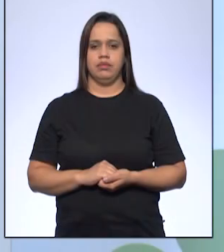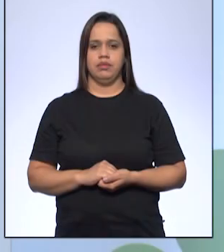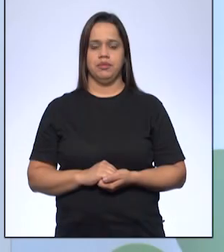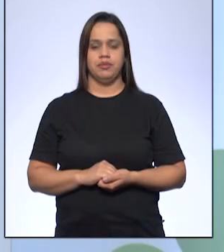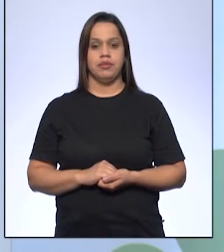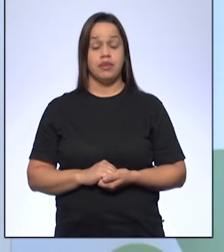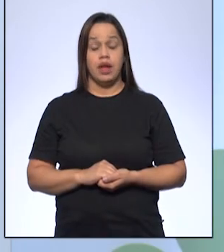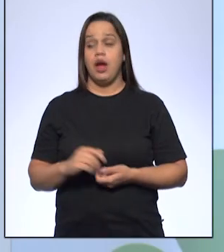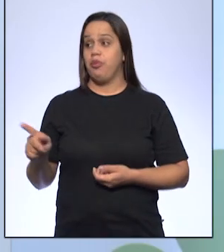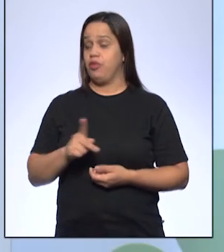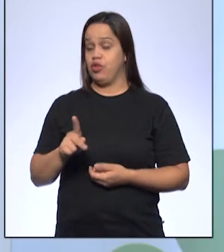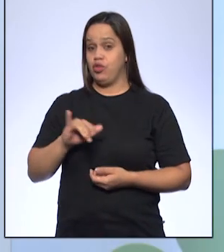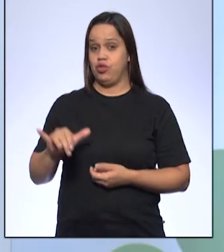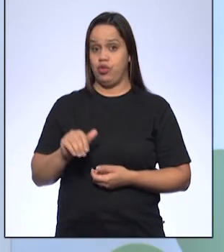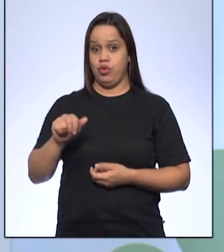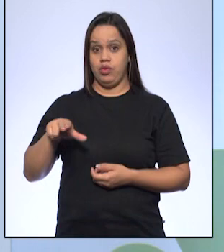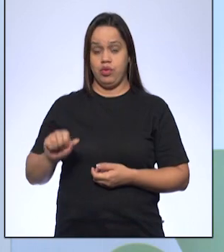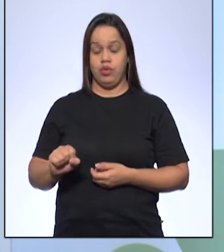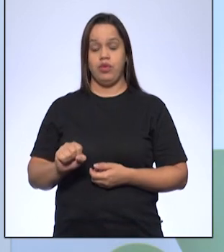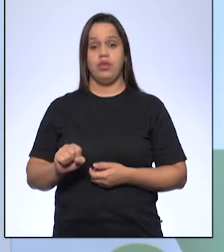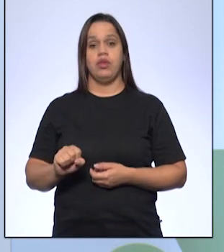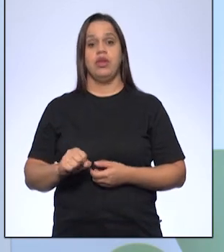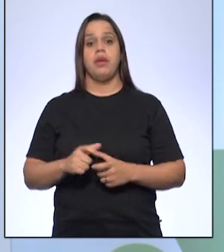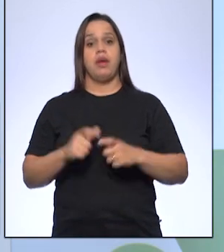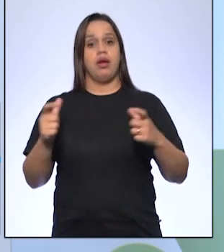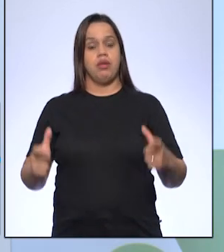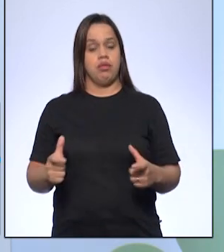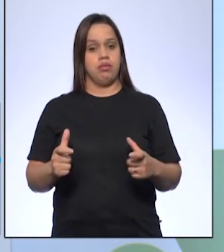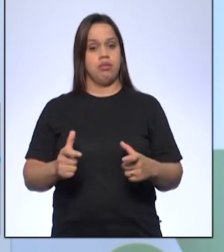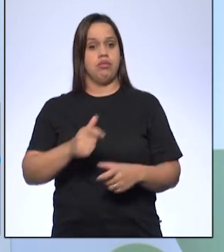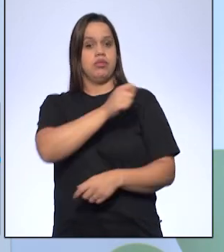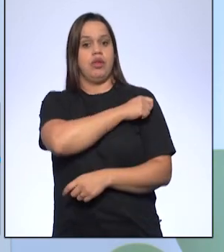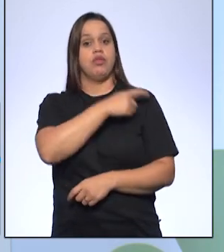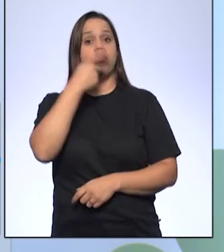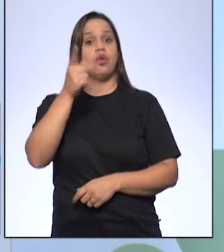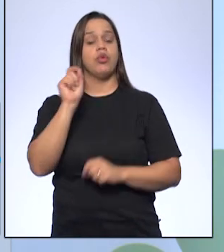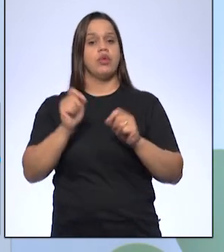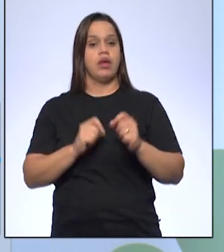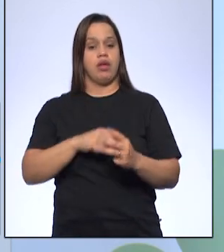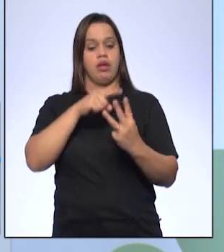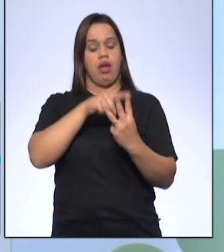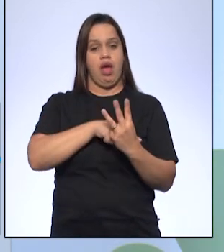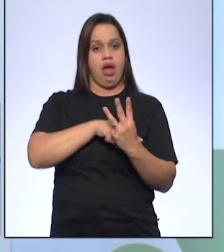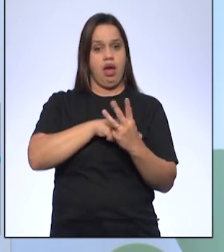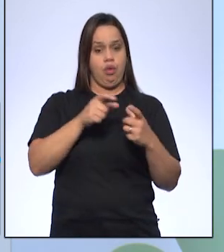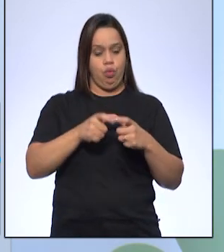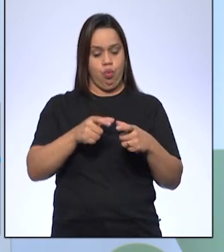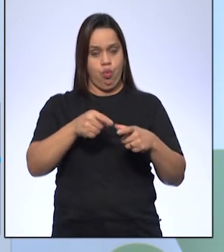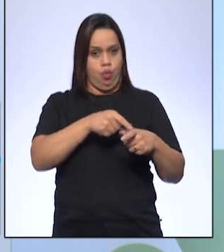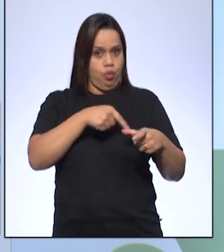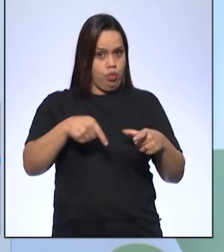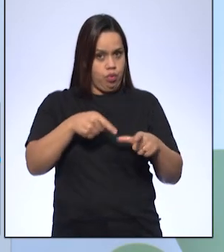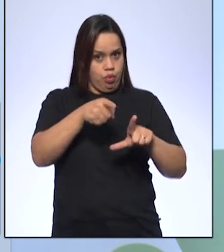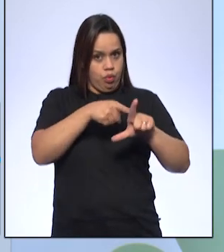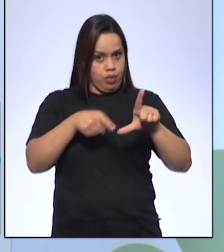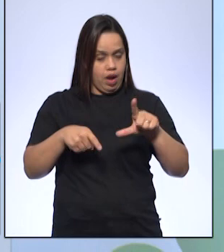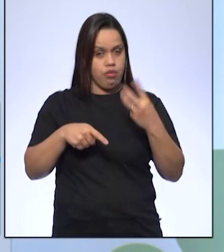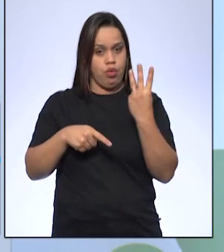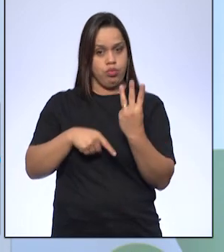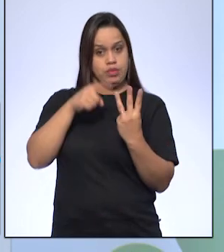Janas, a maior parte dos alunos só indicou que é o gráfico 3. Beleza. Mas, por exemplo, Cauã,